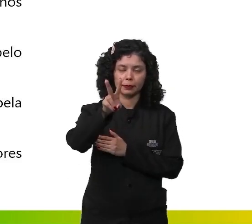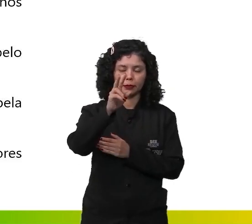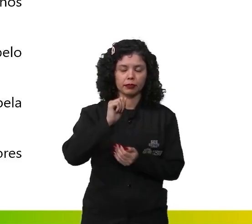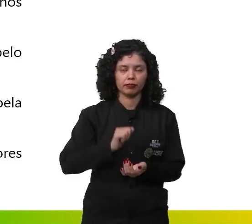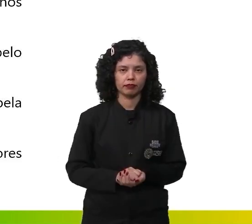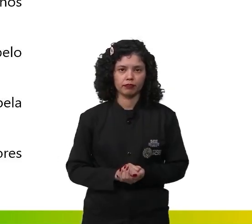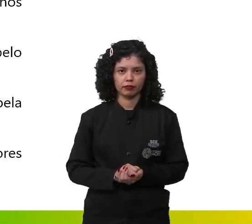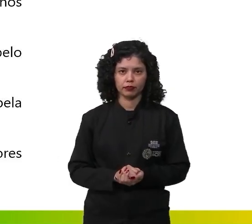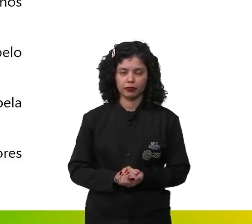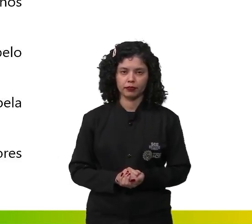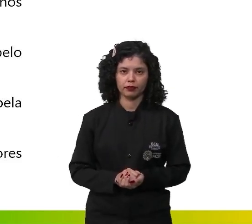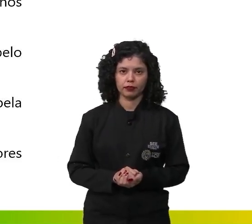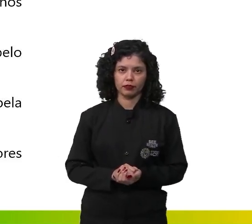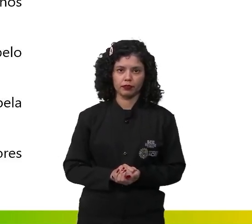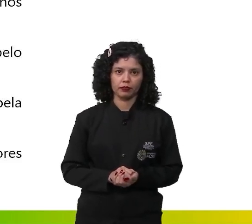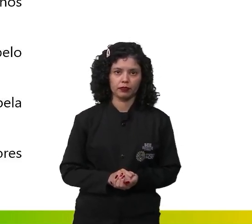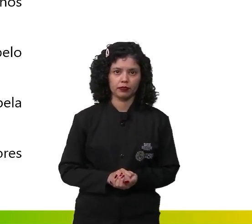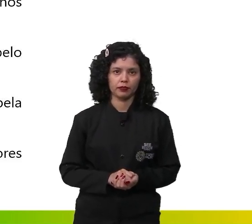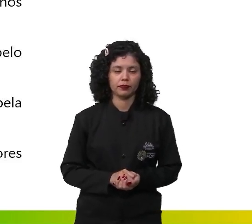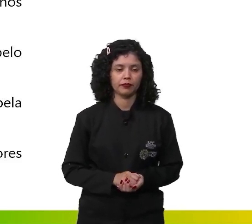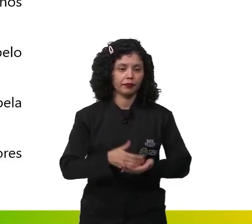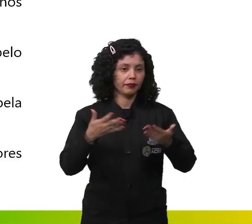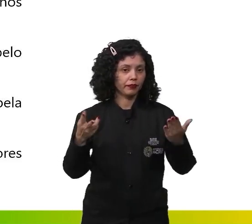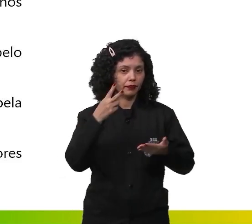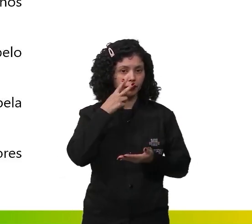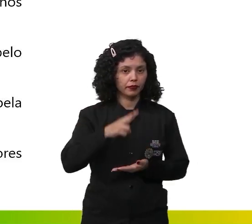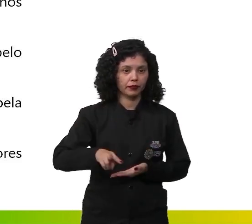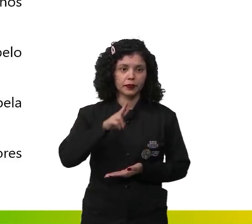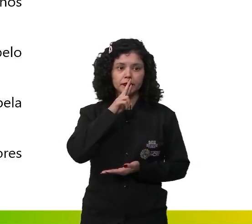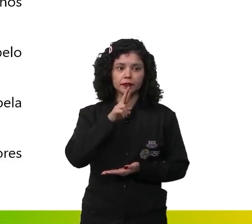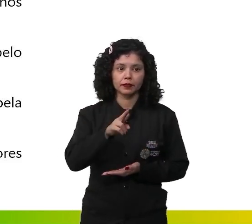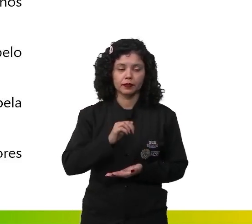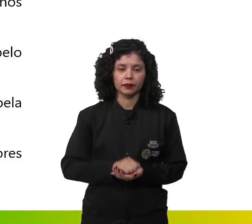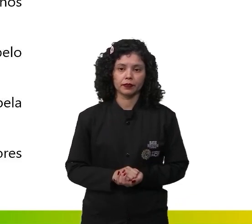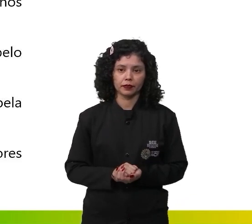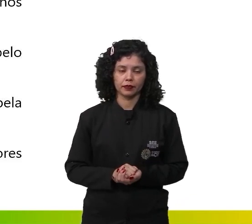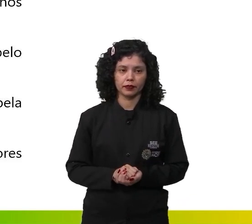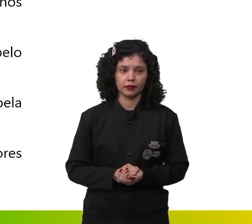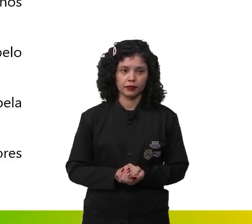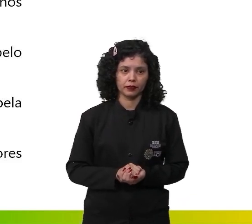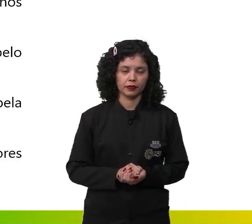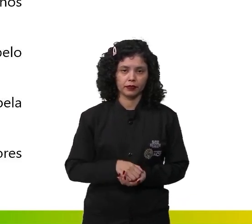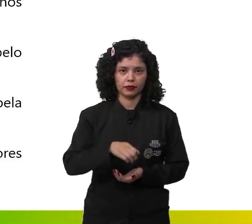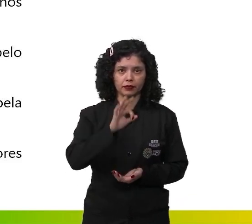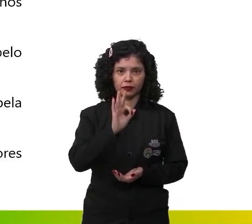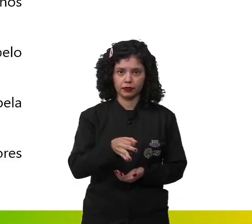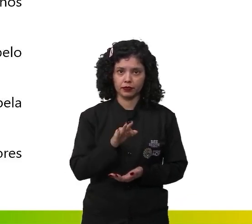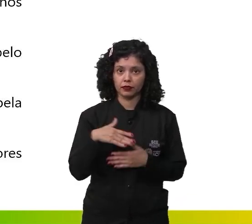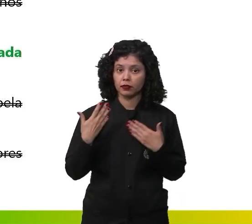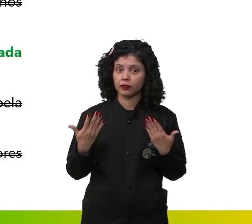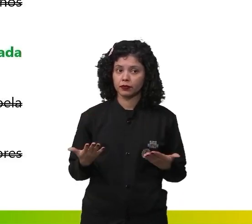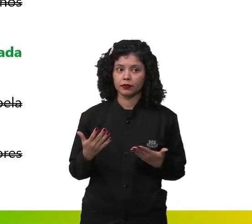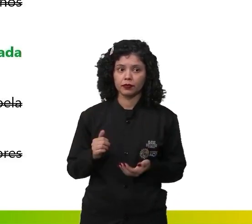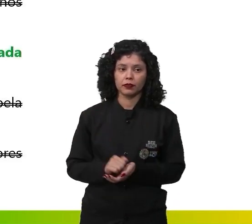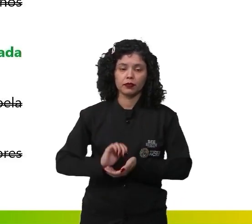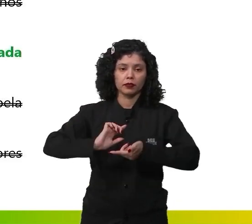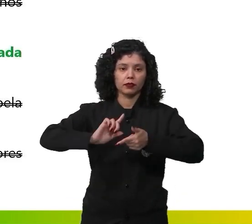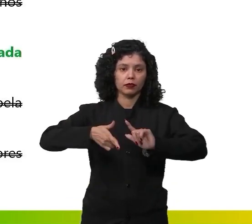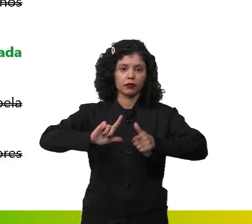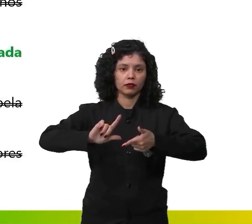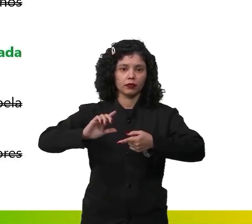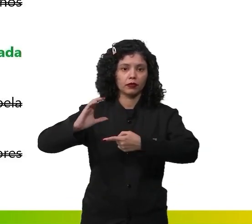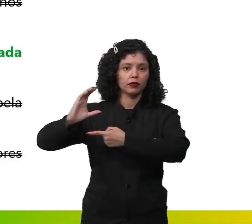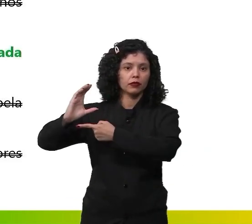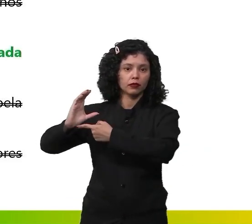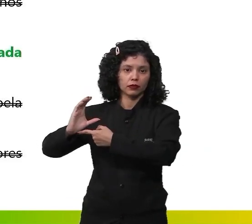perda de valores comuns. Vamos visualizar qual alternativa correta está expressa